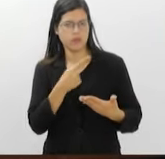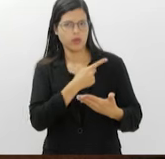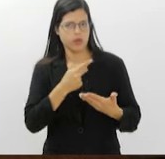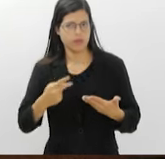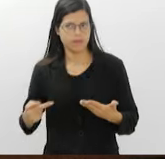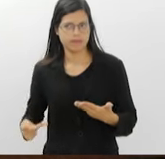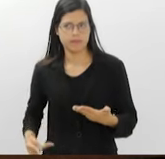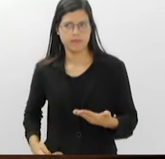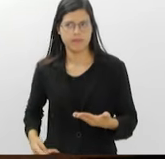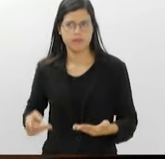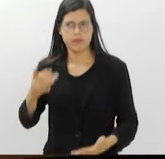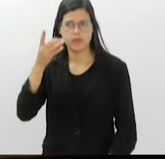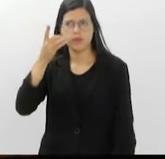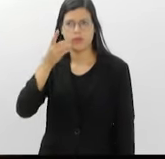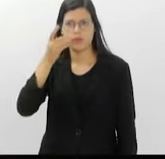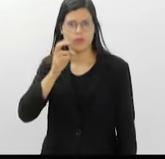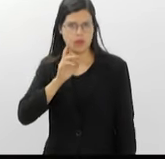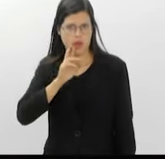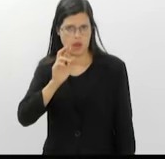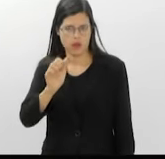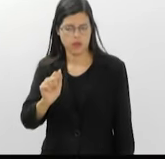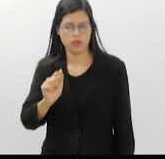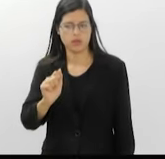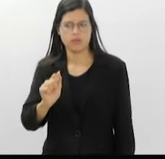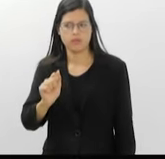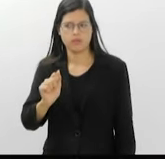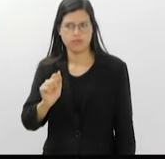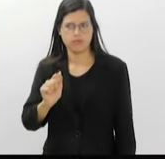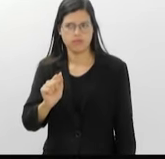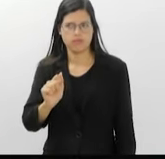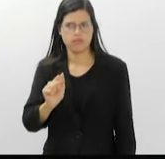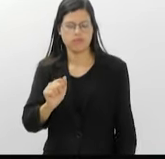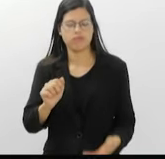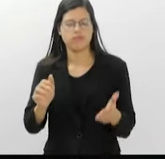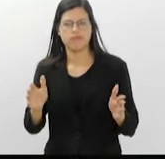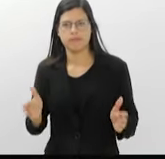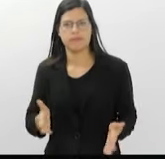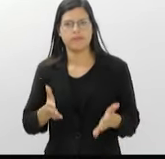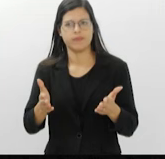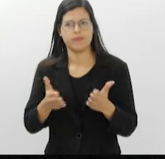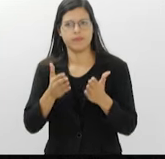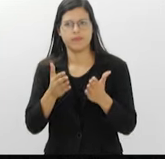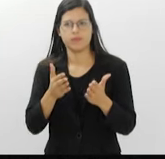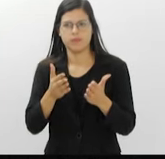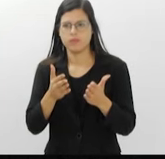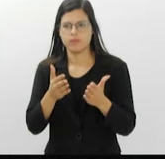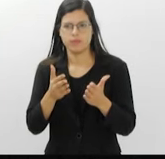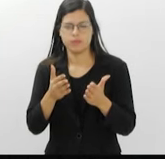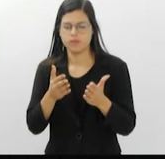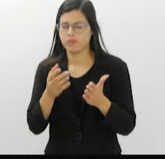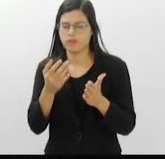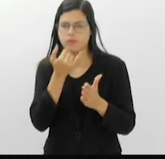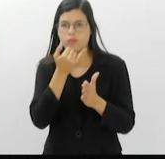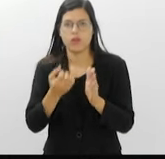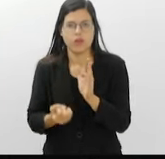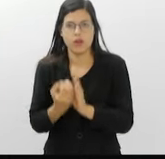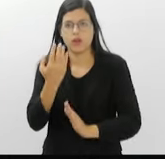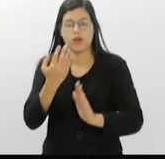deputado Rodrigo Amorim promoveu o seguinte parecer da